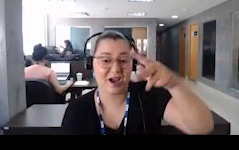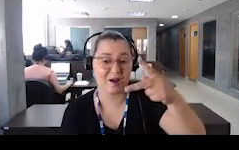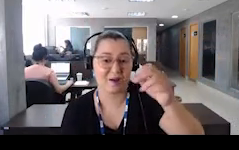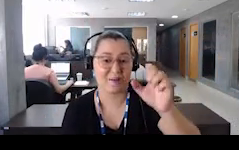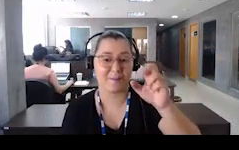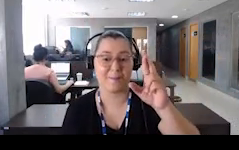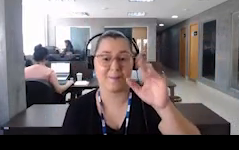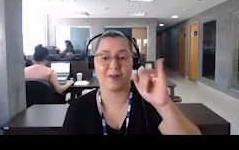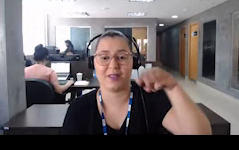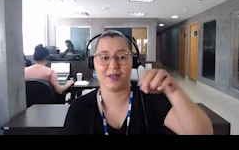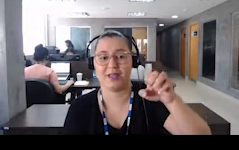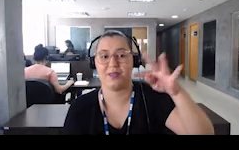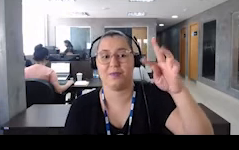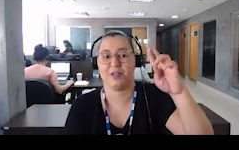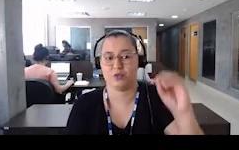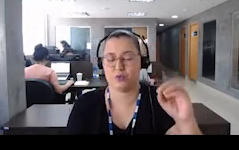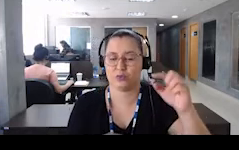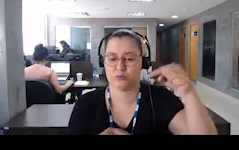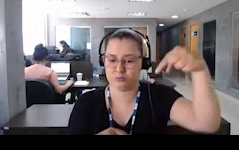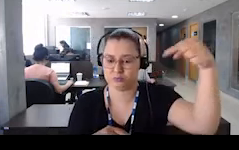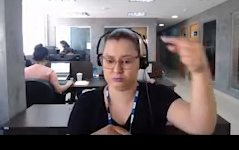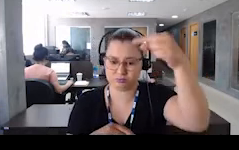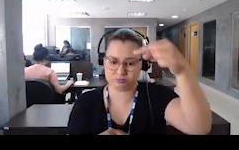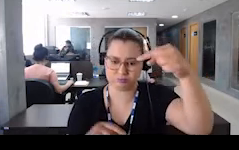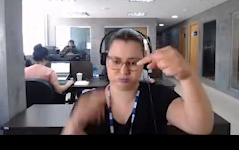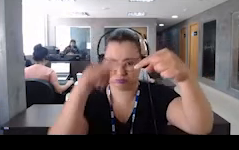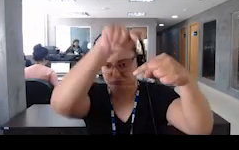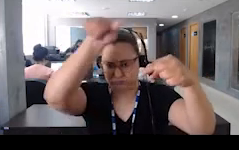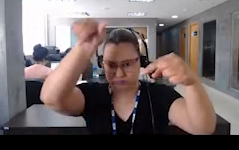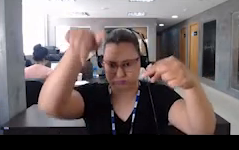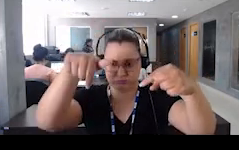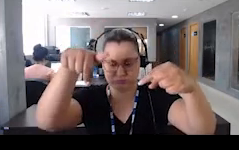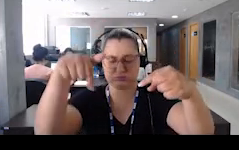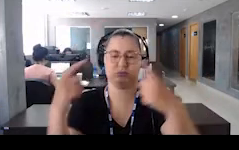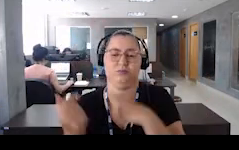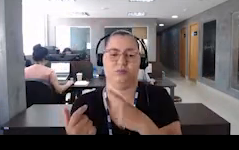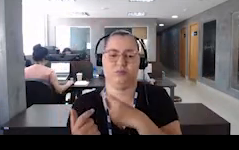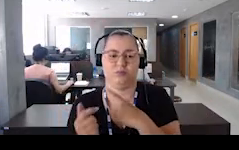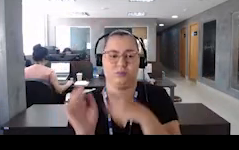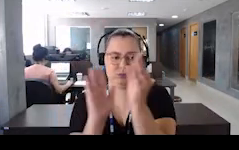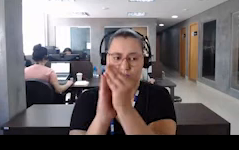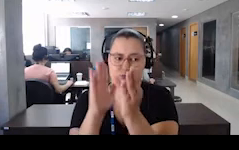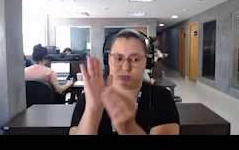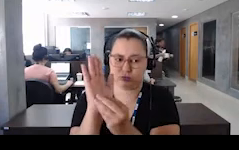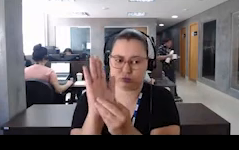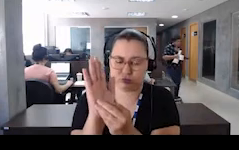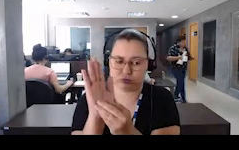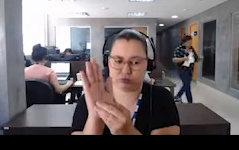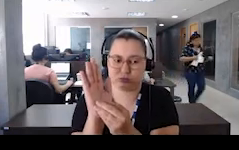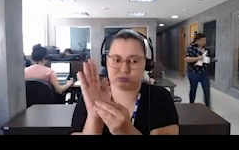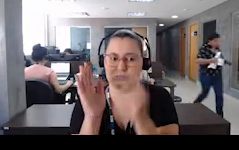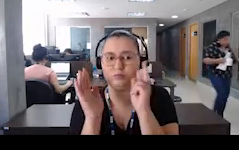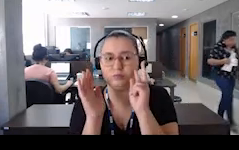amperímetro. Então, nós fizemos aí esse exemplo, né, essa solução aí para vocês, e aí colocamos aqui, ó,